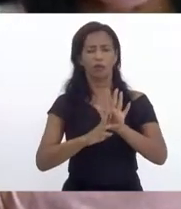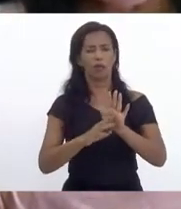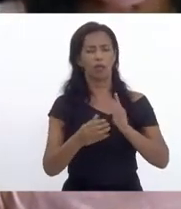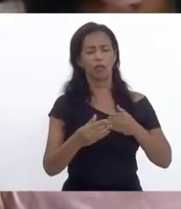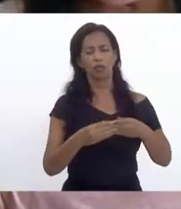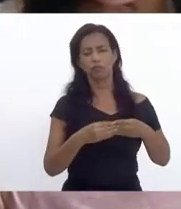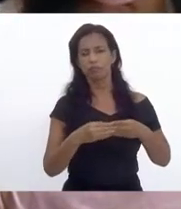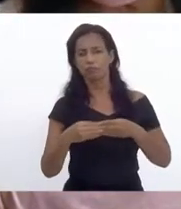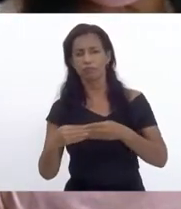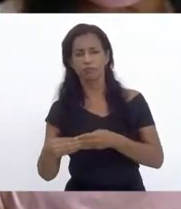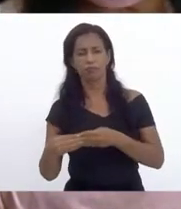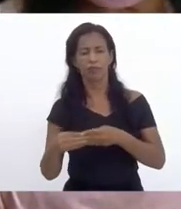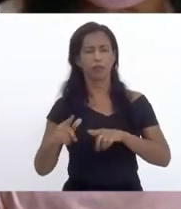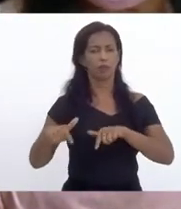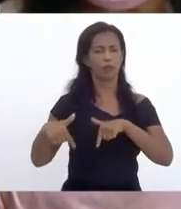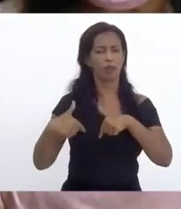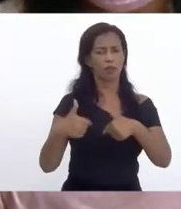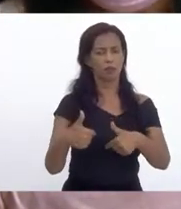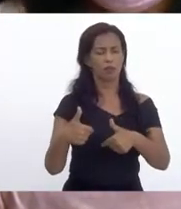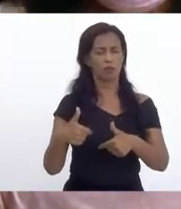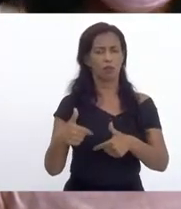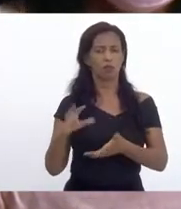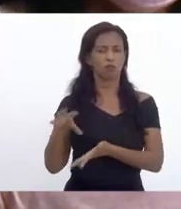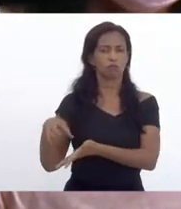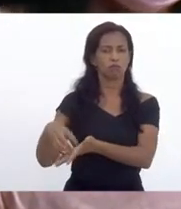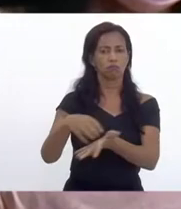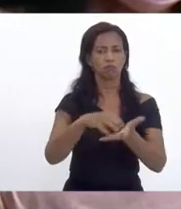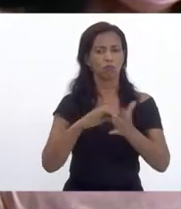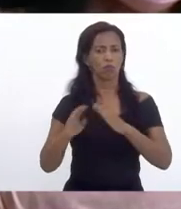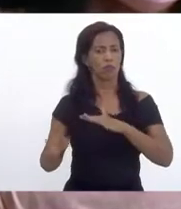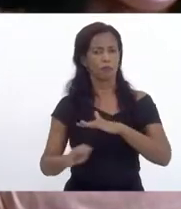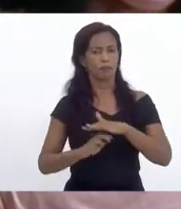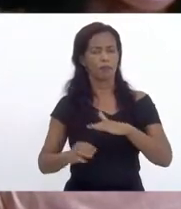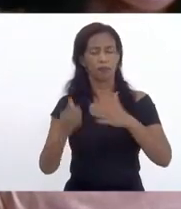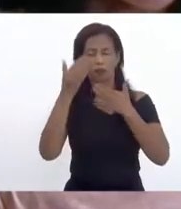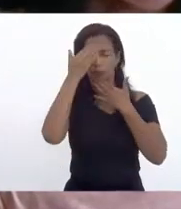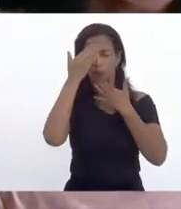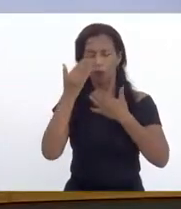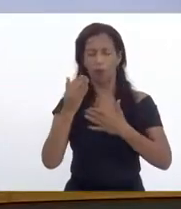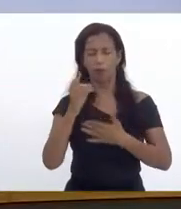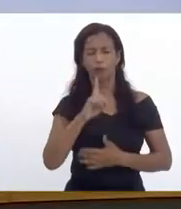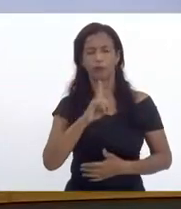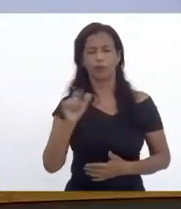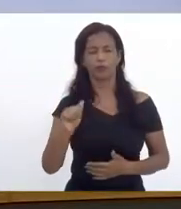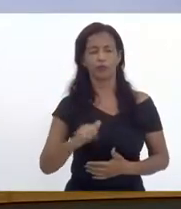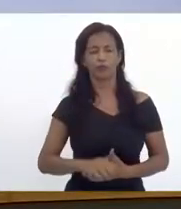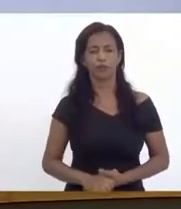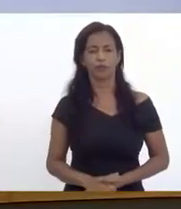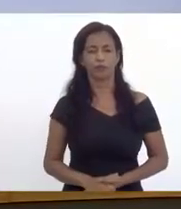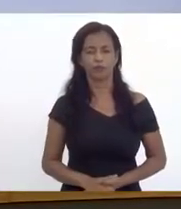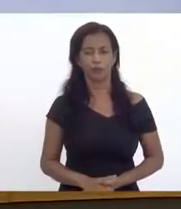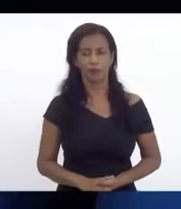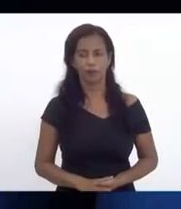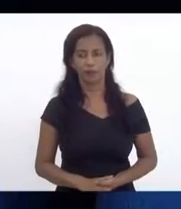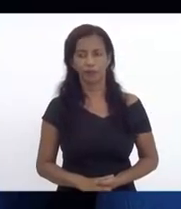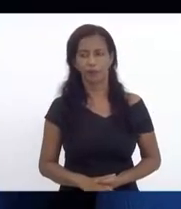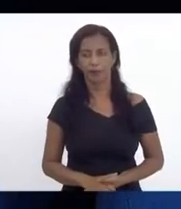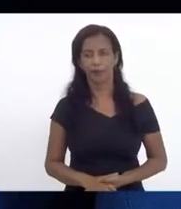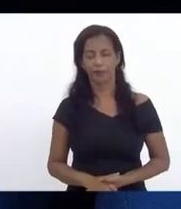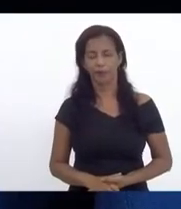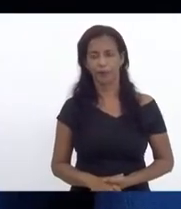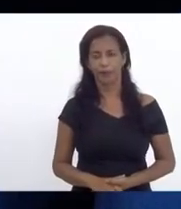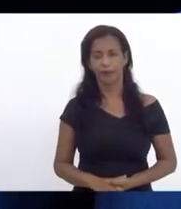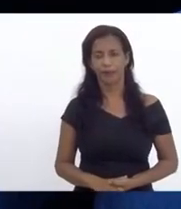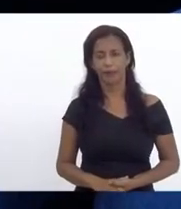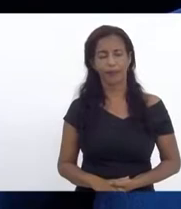segmento e atuação em setor empresarial. Muito obrigado e ótimo dia. Obrigado, Guilherme.